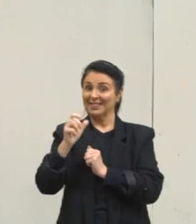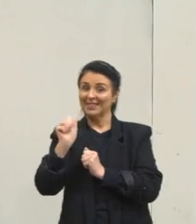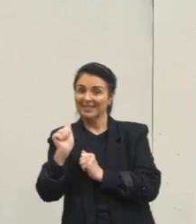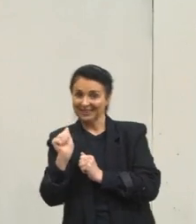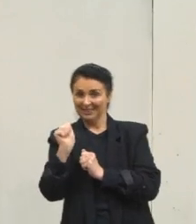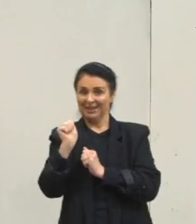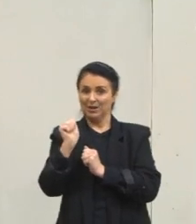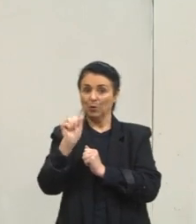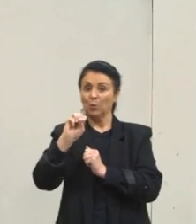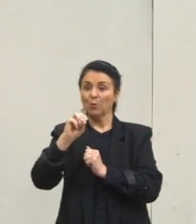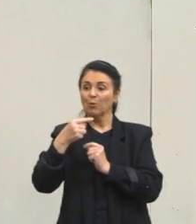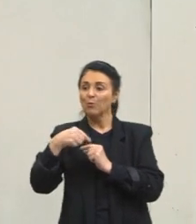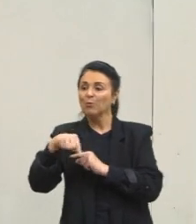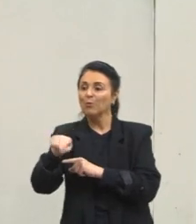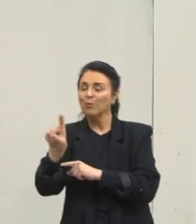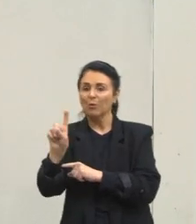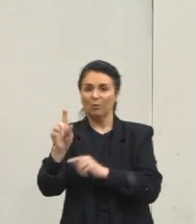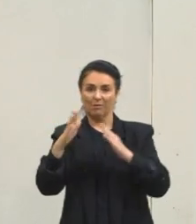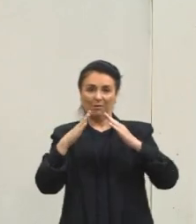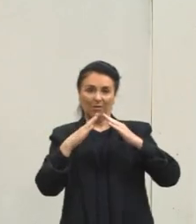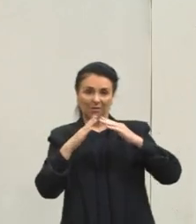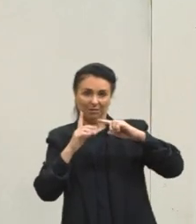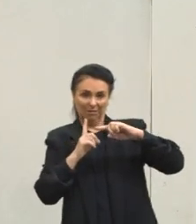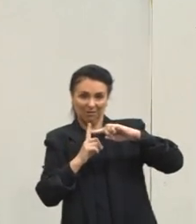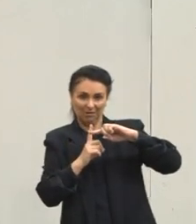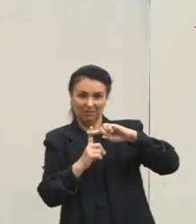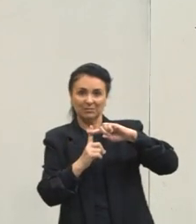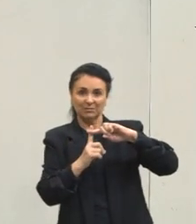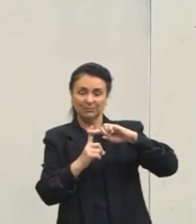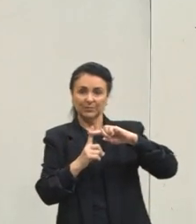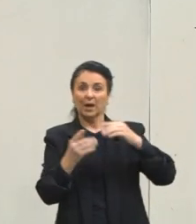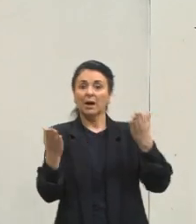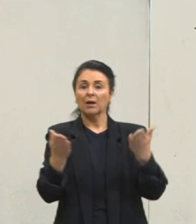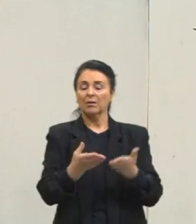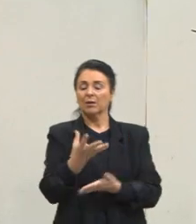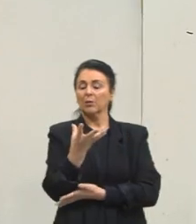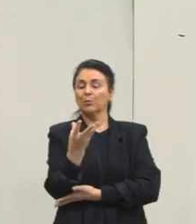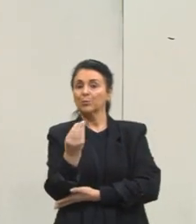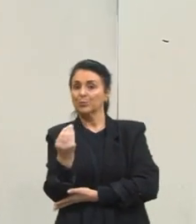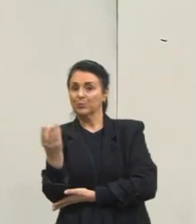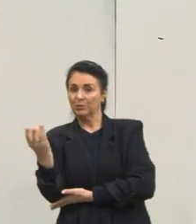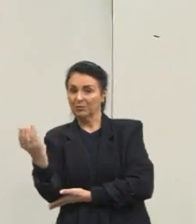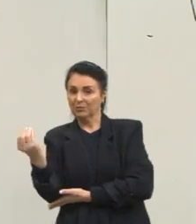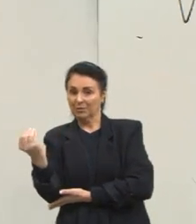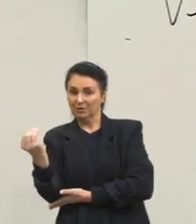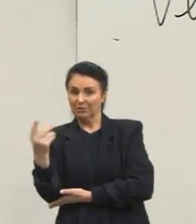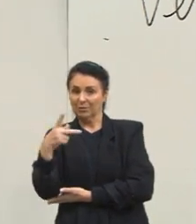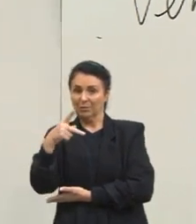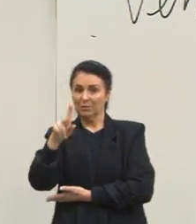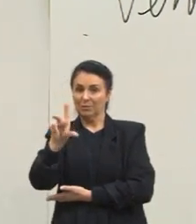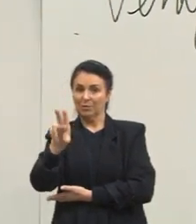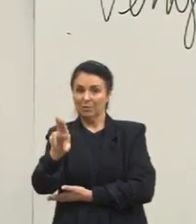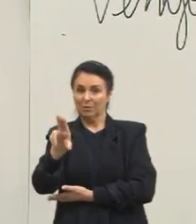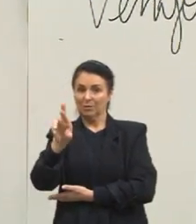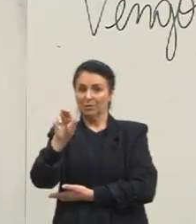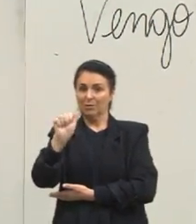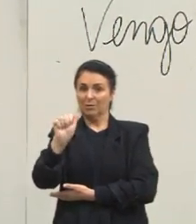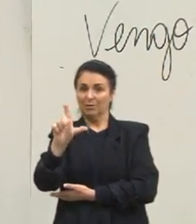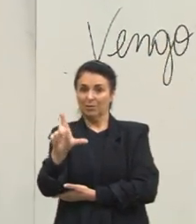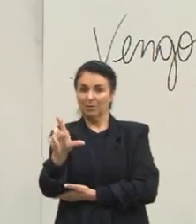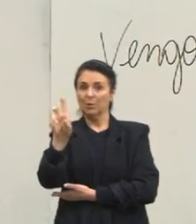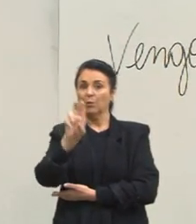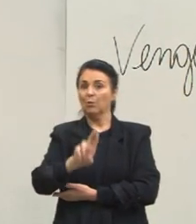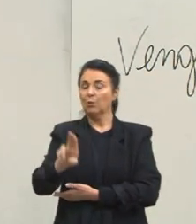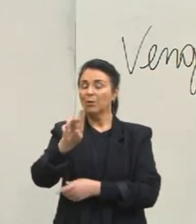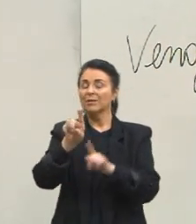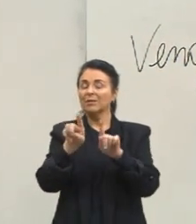alecia certo se for plural nós vamos utilizar também